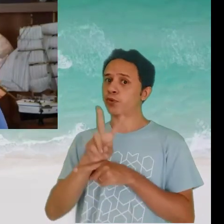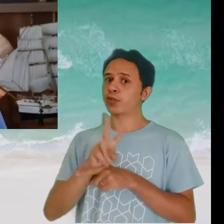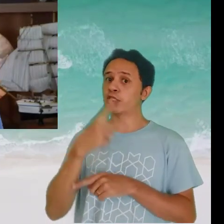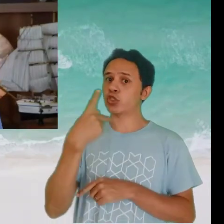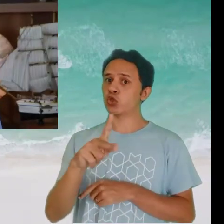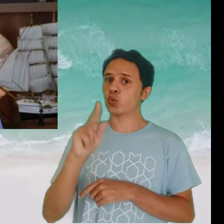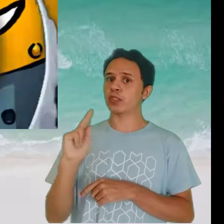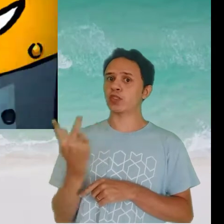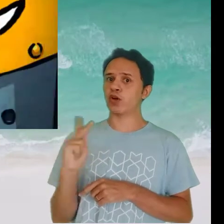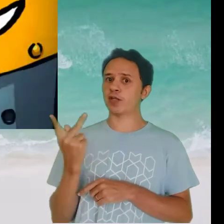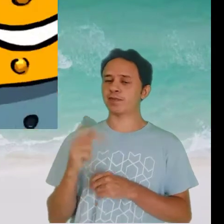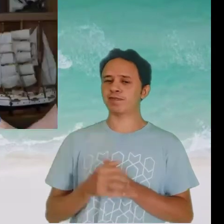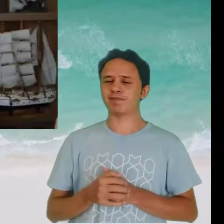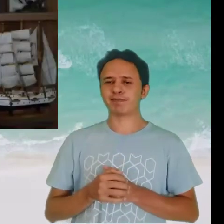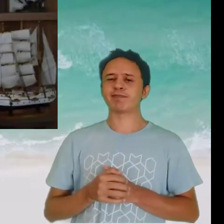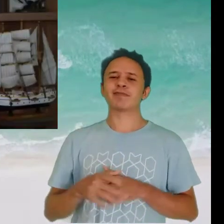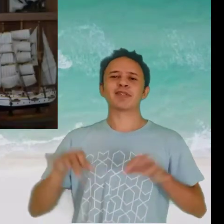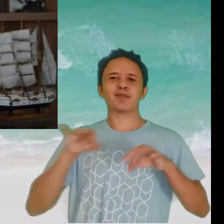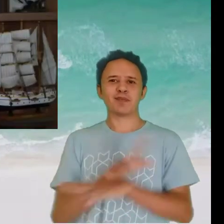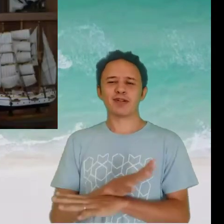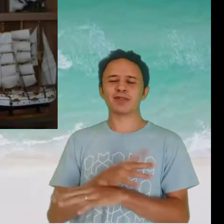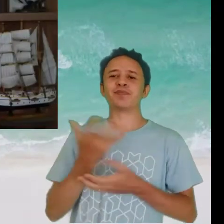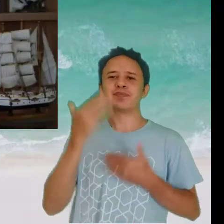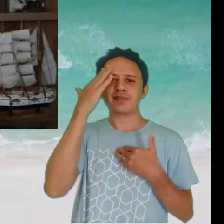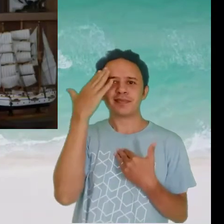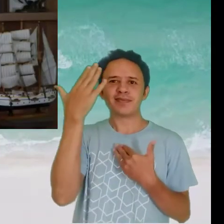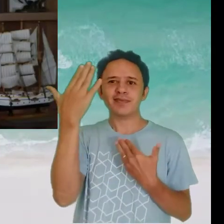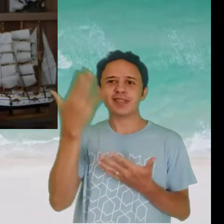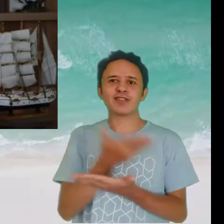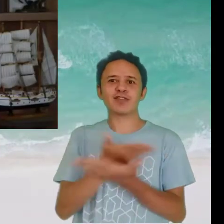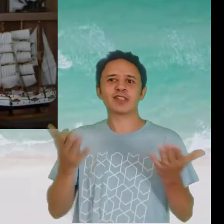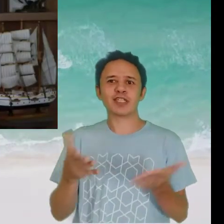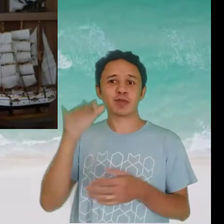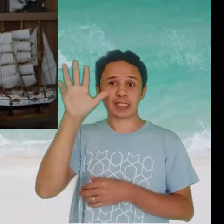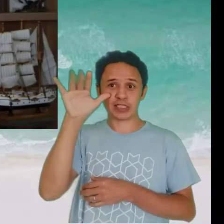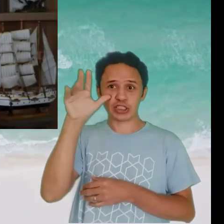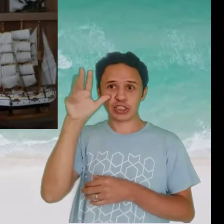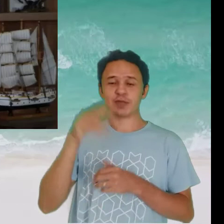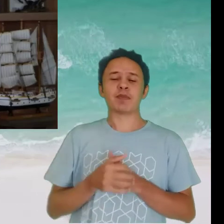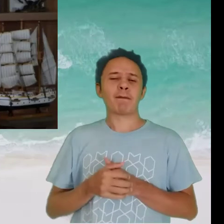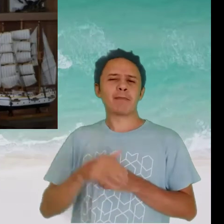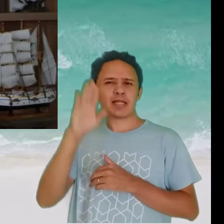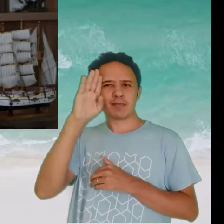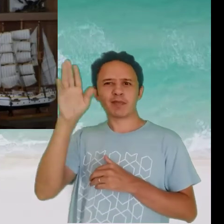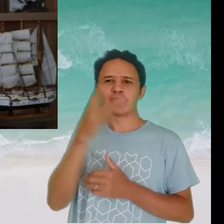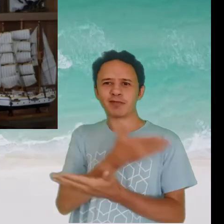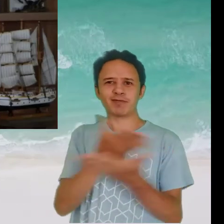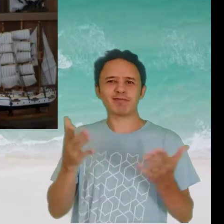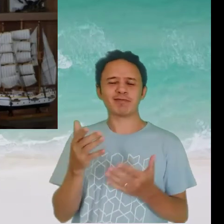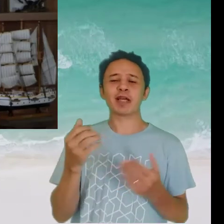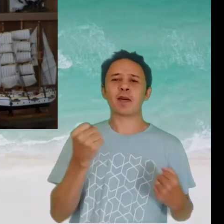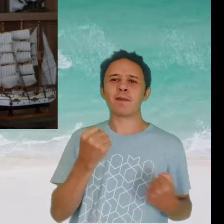Proteja a sua história. E fechamos aqui, meus cavaleiros. Eu queria agradecer demais a vocês por assistirem e principalmente aos meus